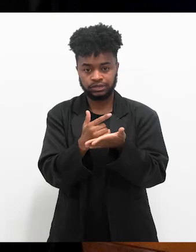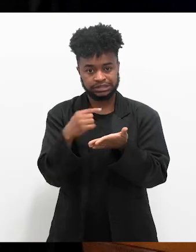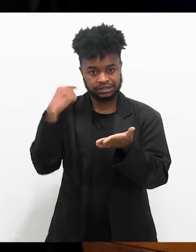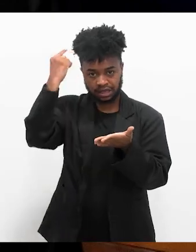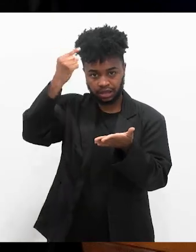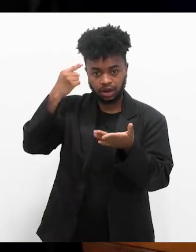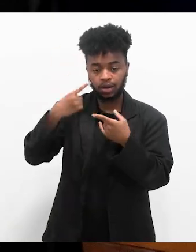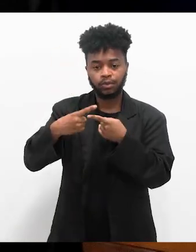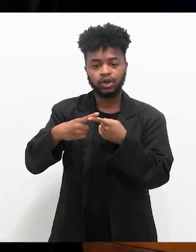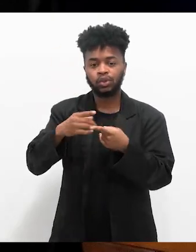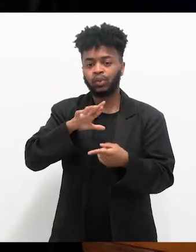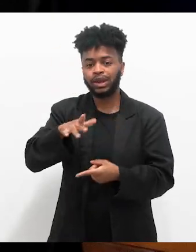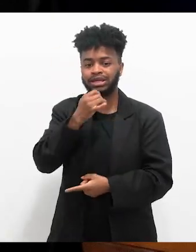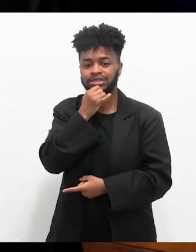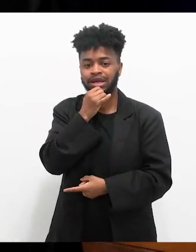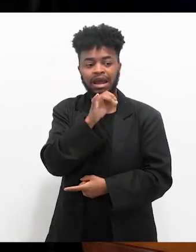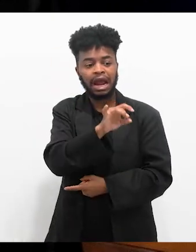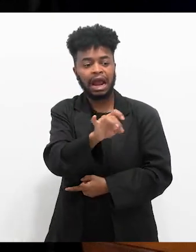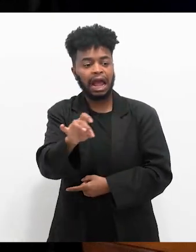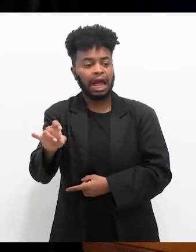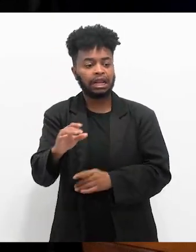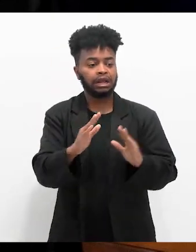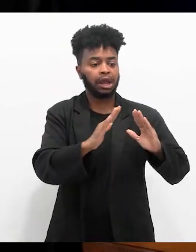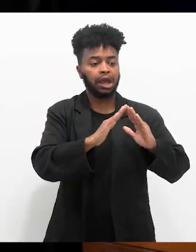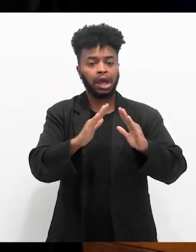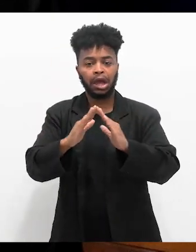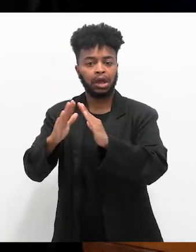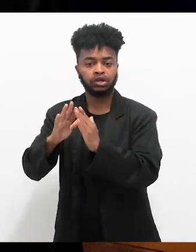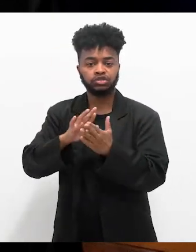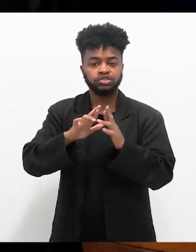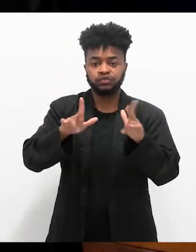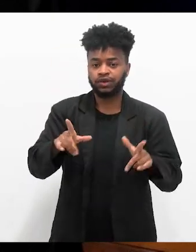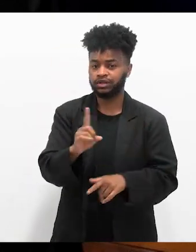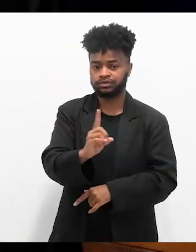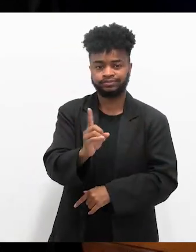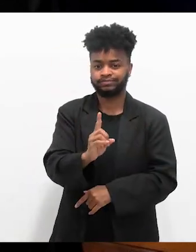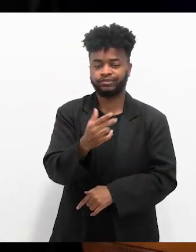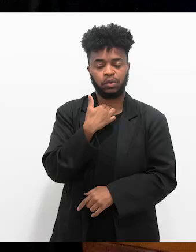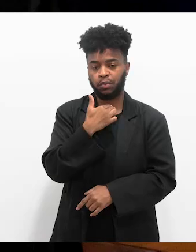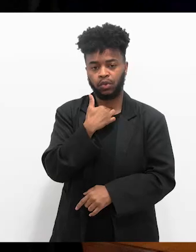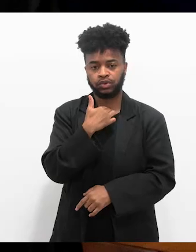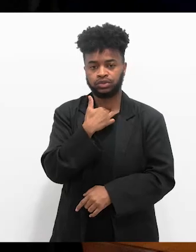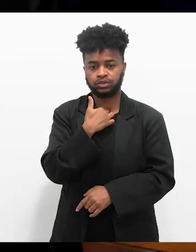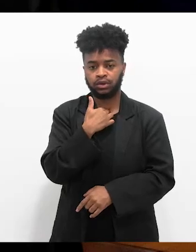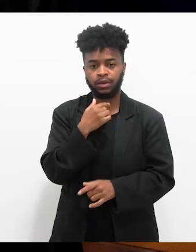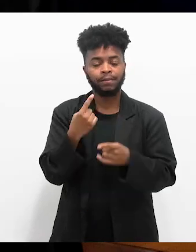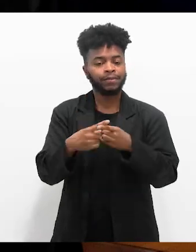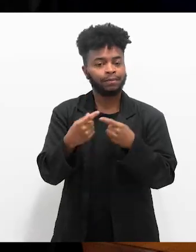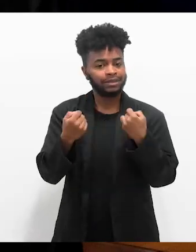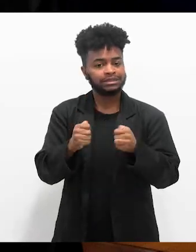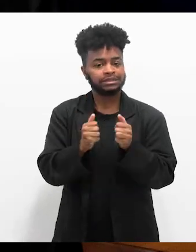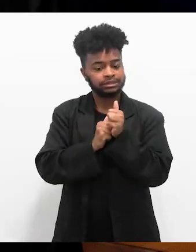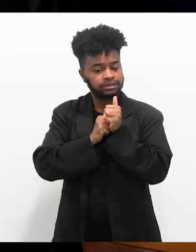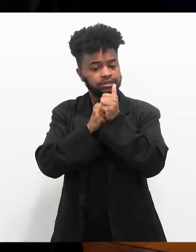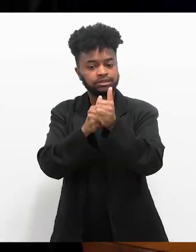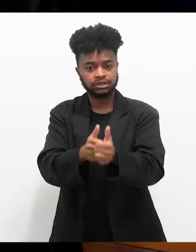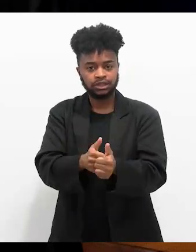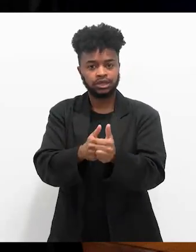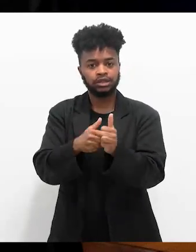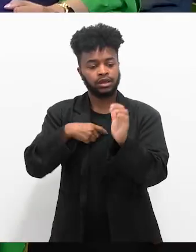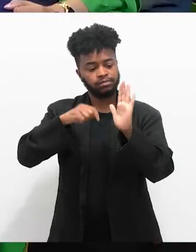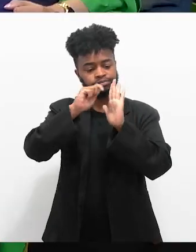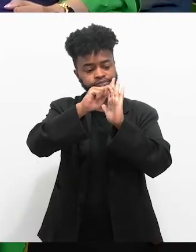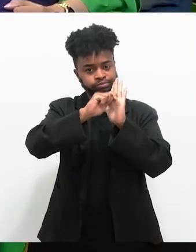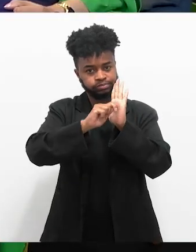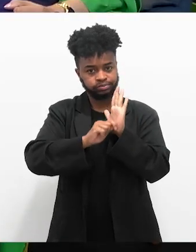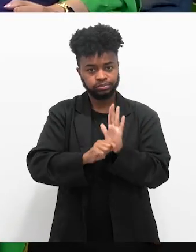exemplo, não é aquela questão de cada casa um caso, sabe? Quem conta uma história aumenta um ponto. Aqui a gente não consegue fazer isso, porque está tudo